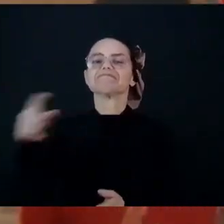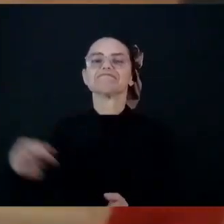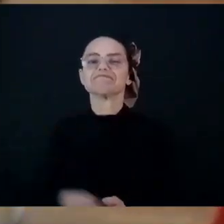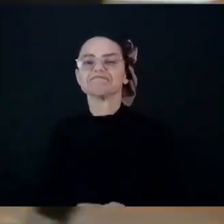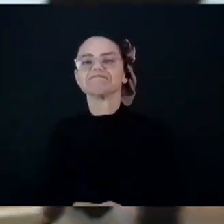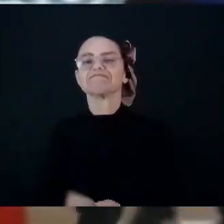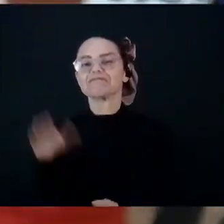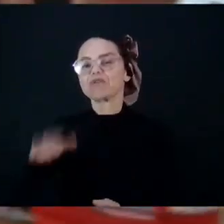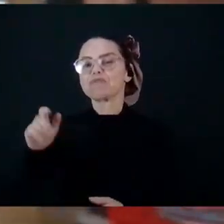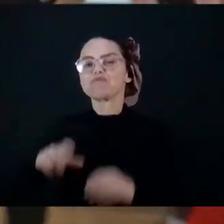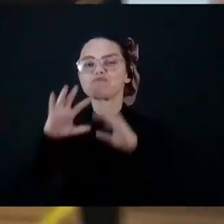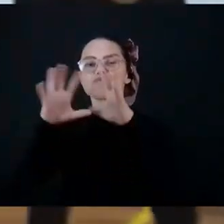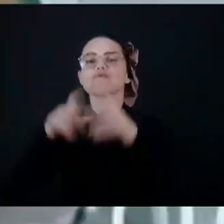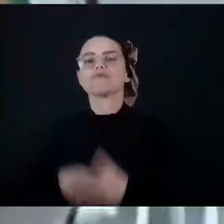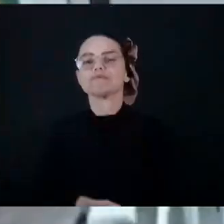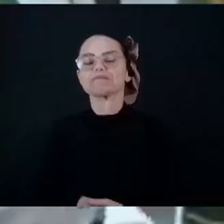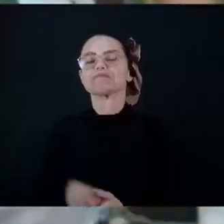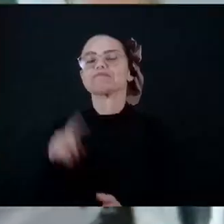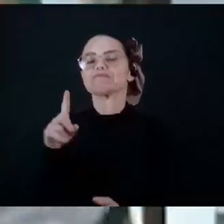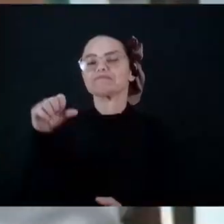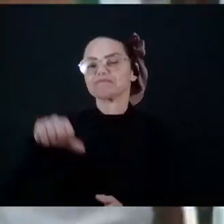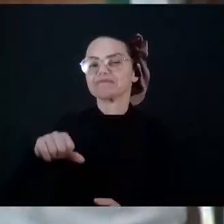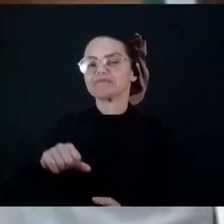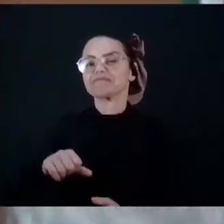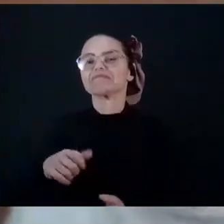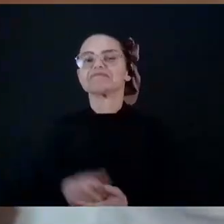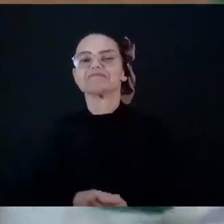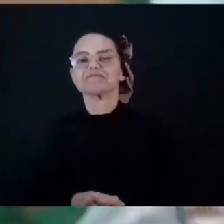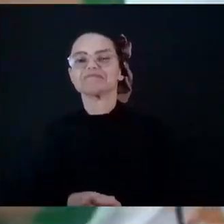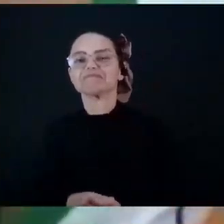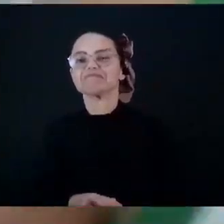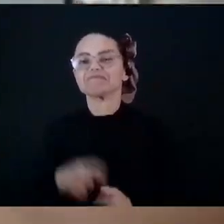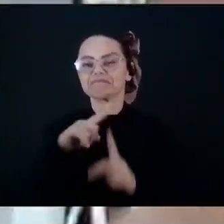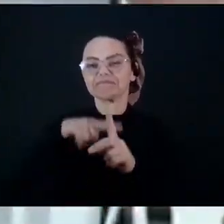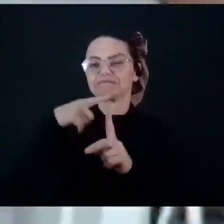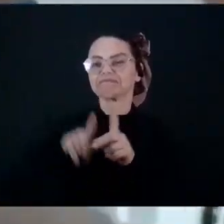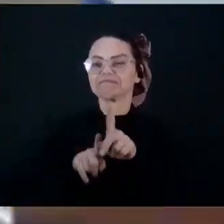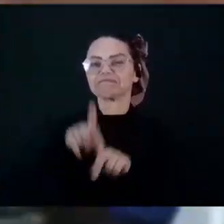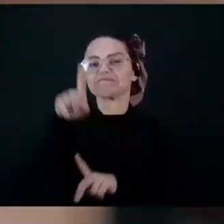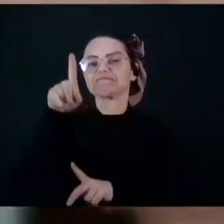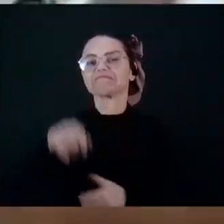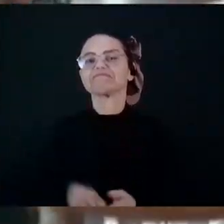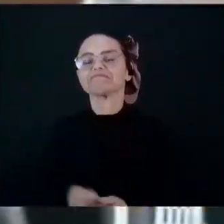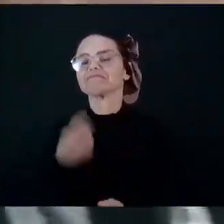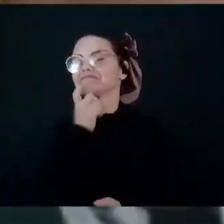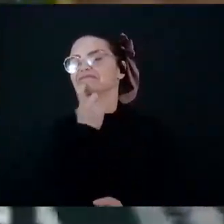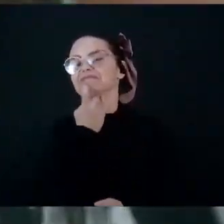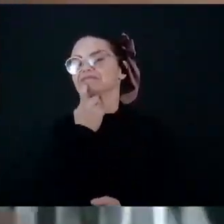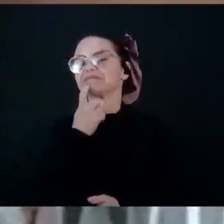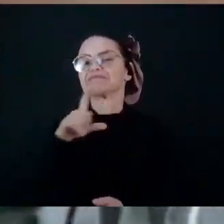com 19 pontos. Pelo lado campineiro, Leti terminou com 18.